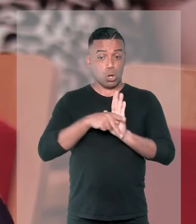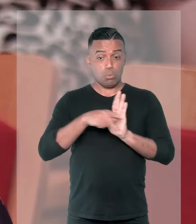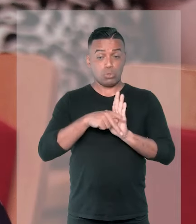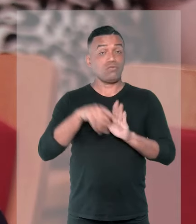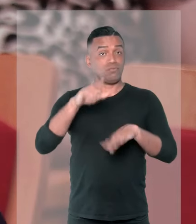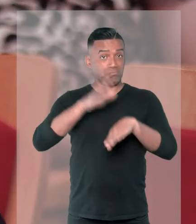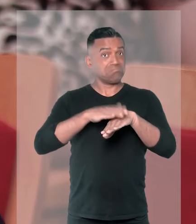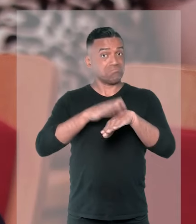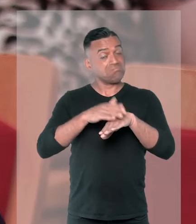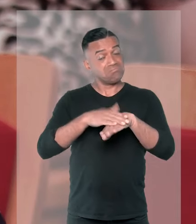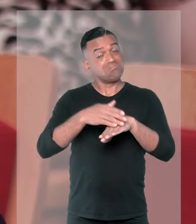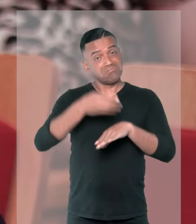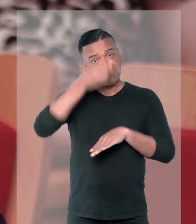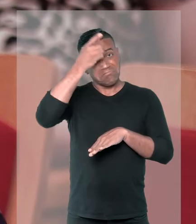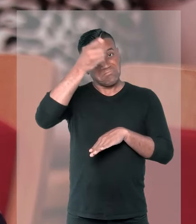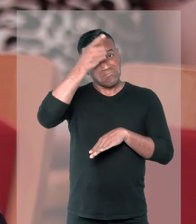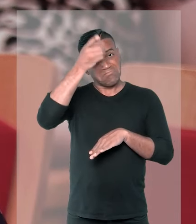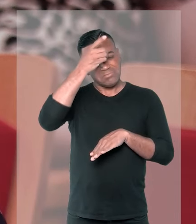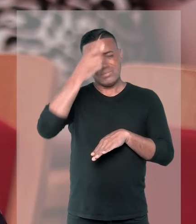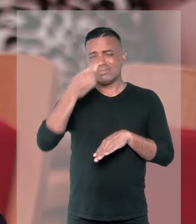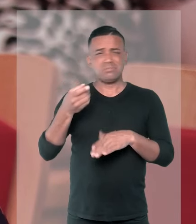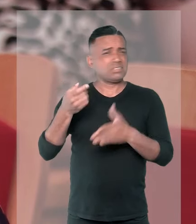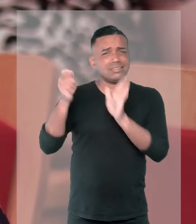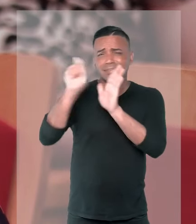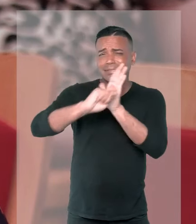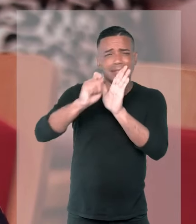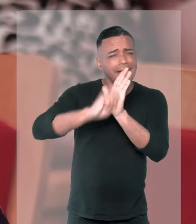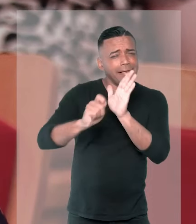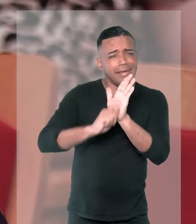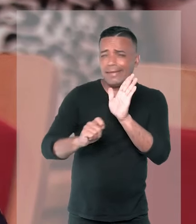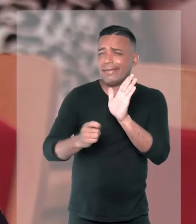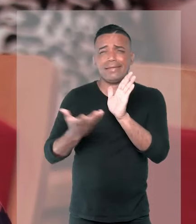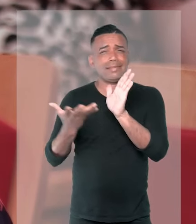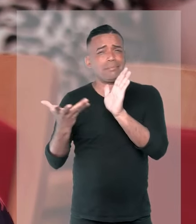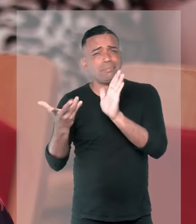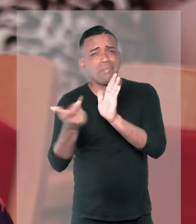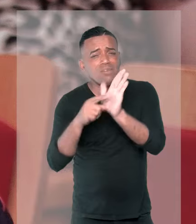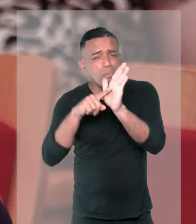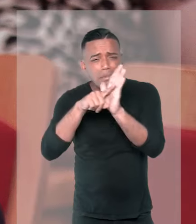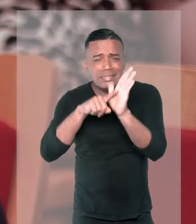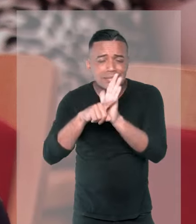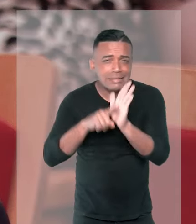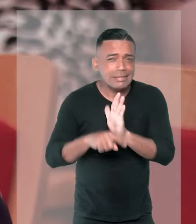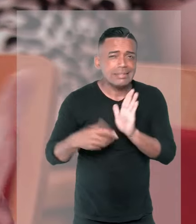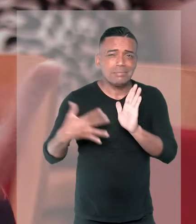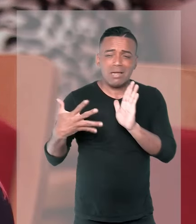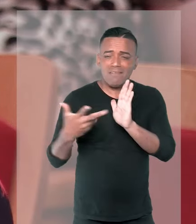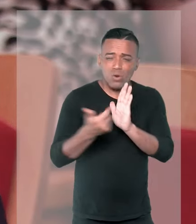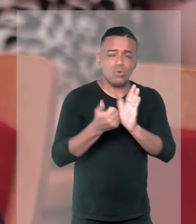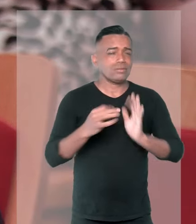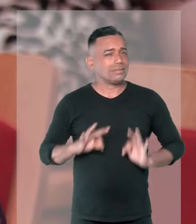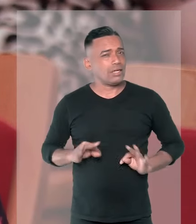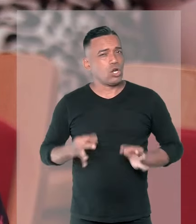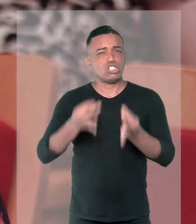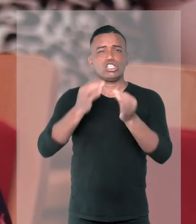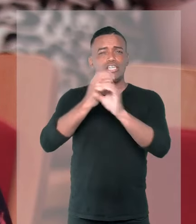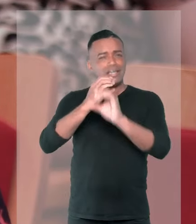Eh que tem um trabalho incrível aí de pesquisa de de de Tecnologia de